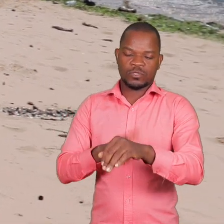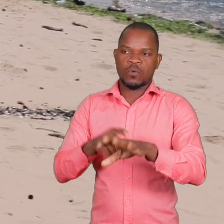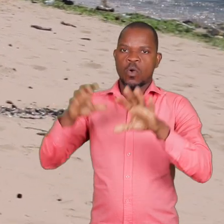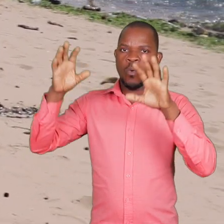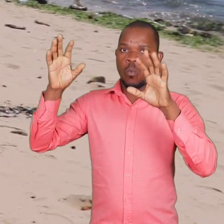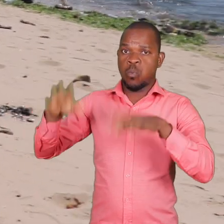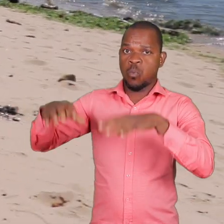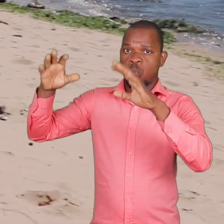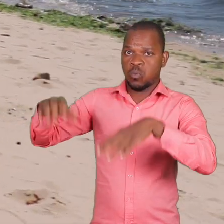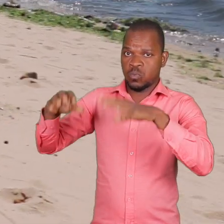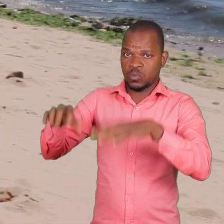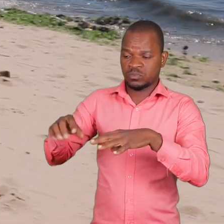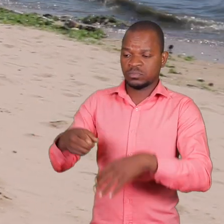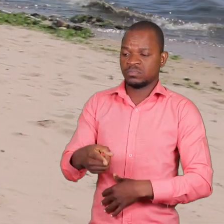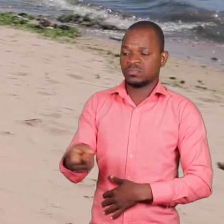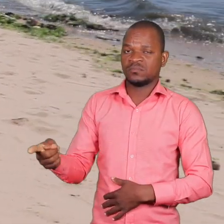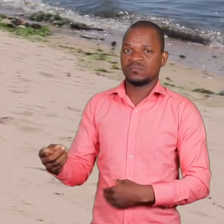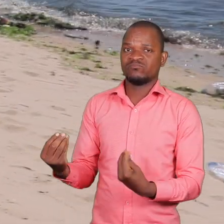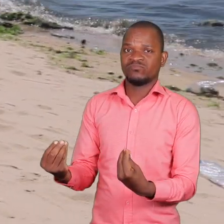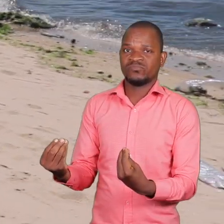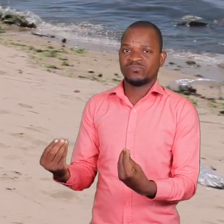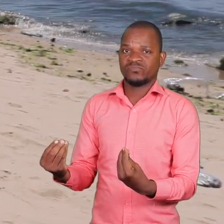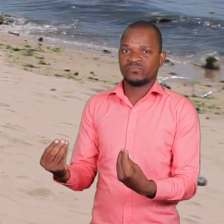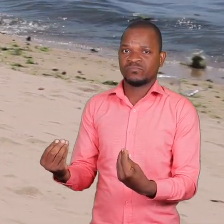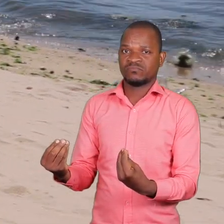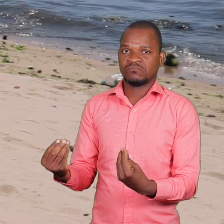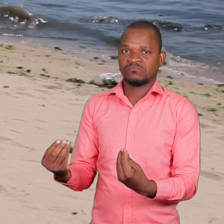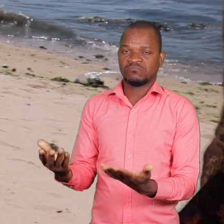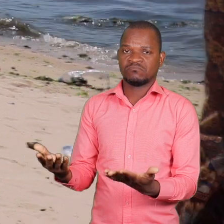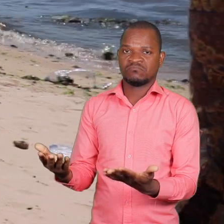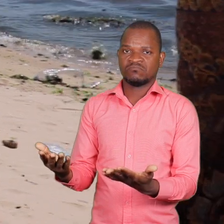essas fezes, esses dejetos todos humanos